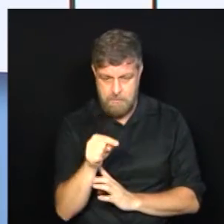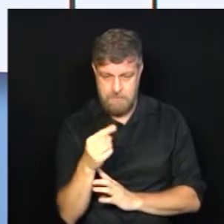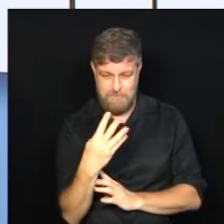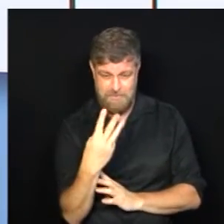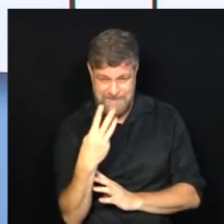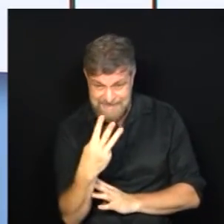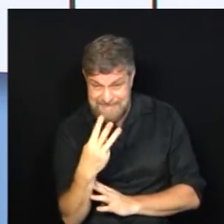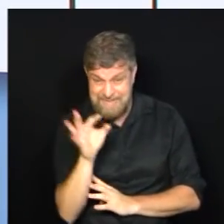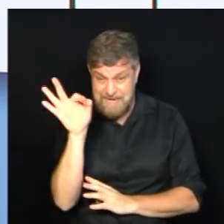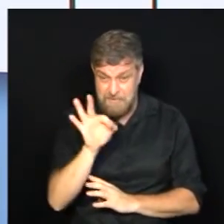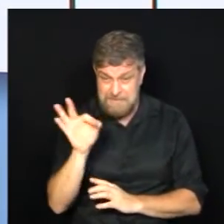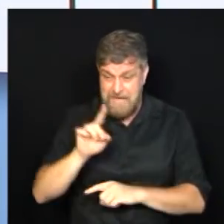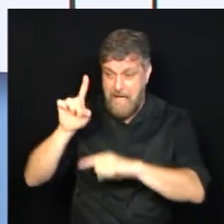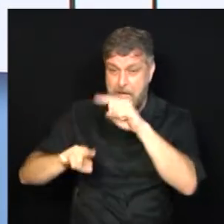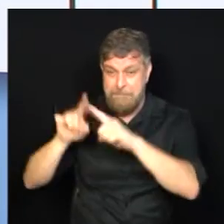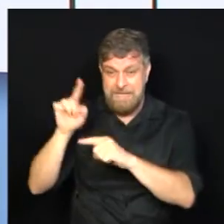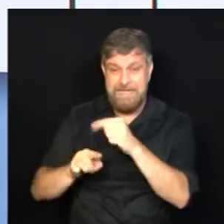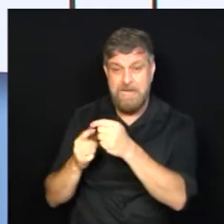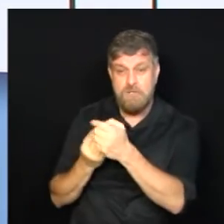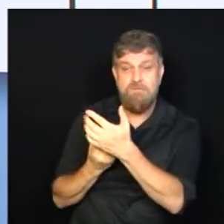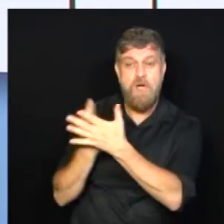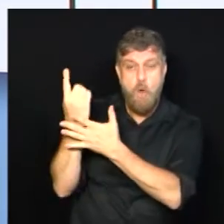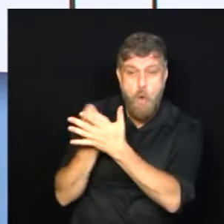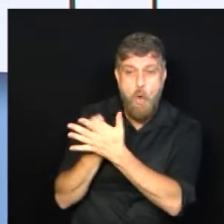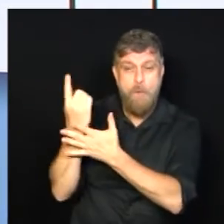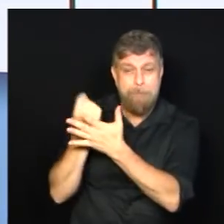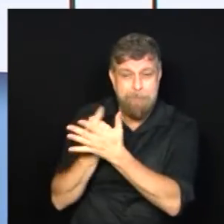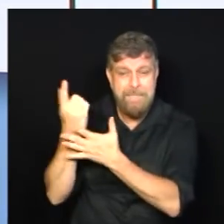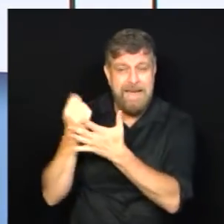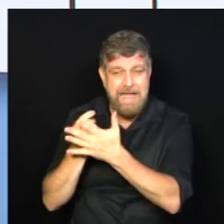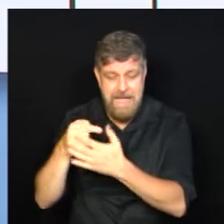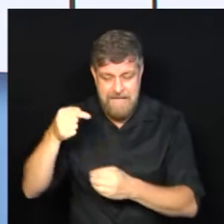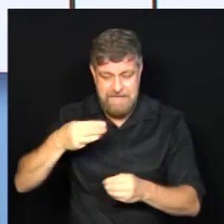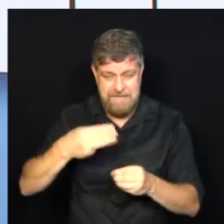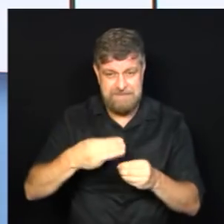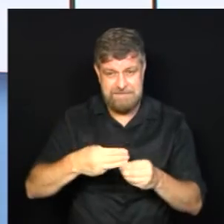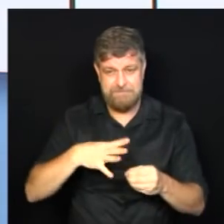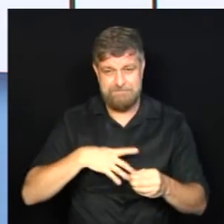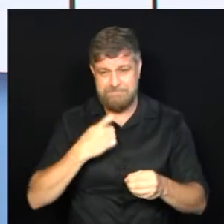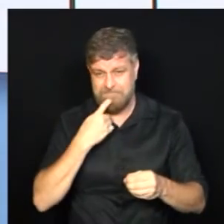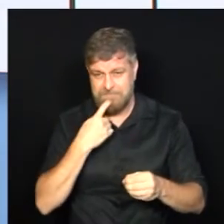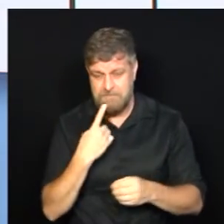4,43% nas importações da RMC, que é um aumento de